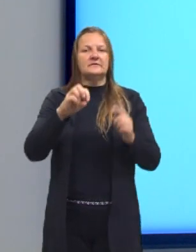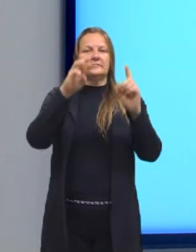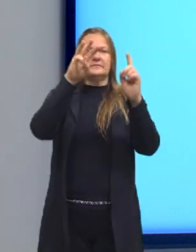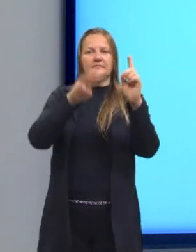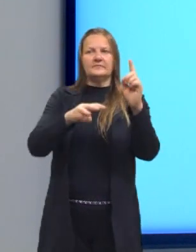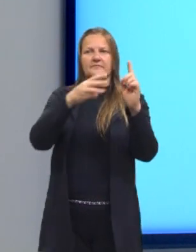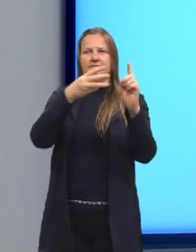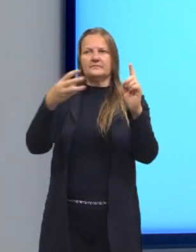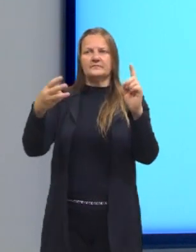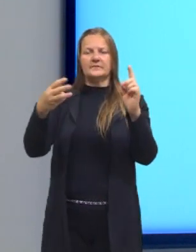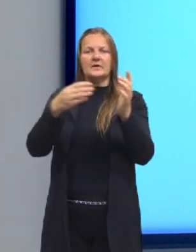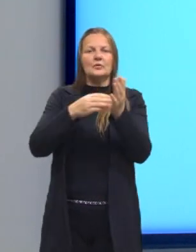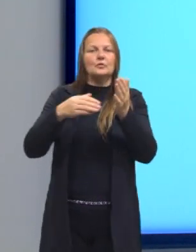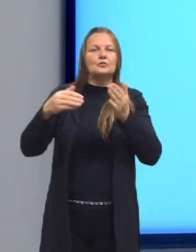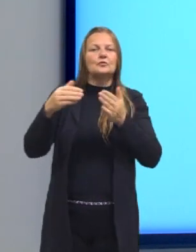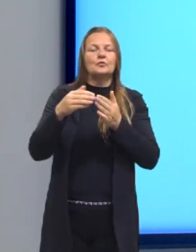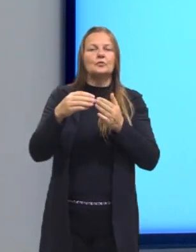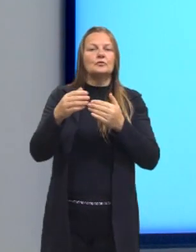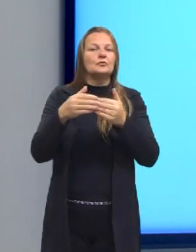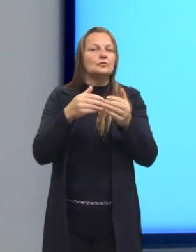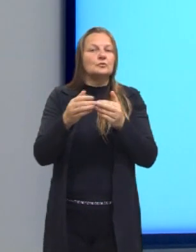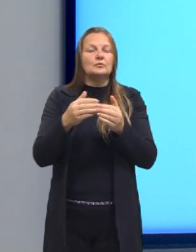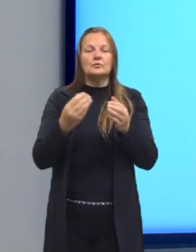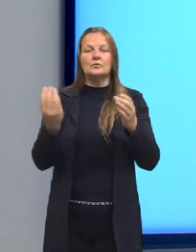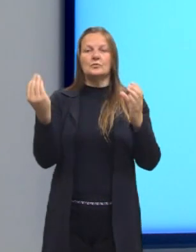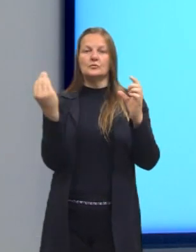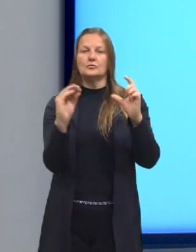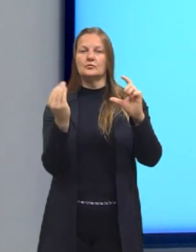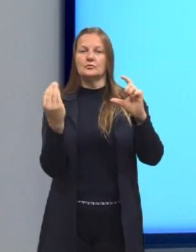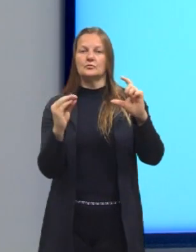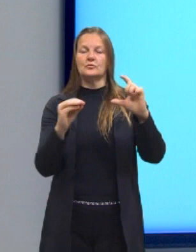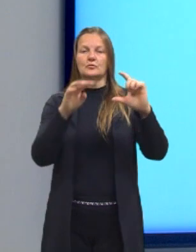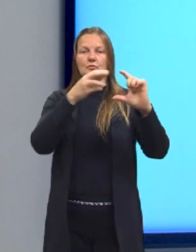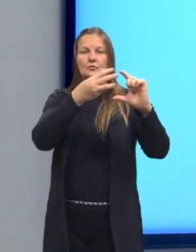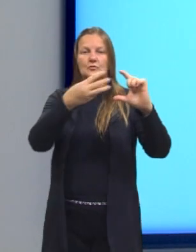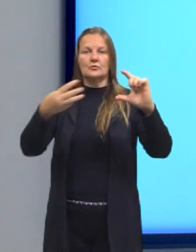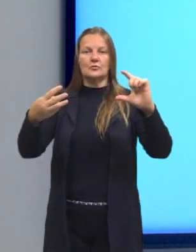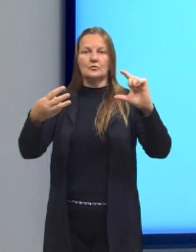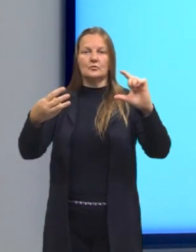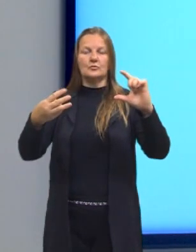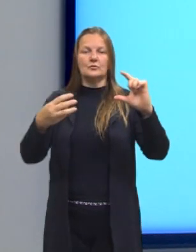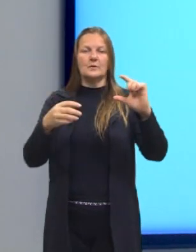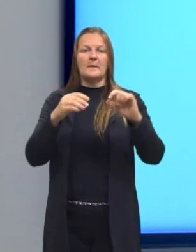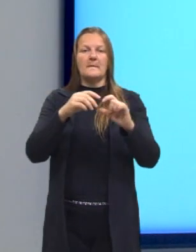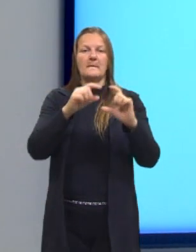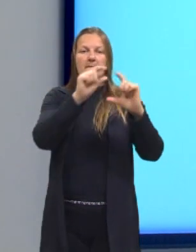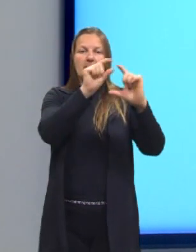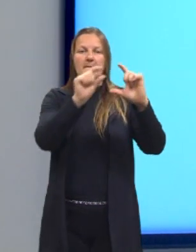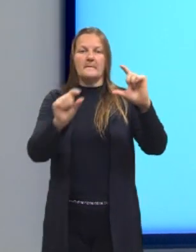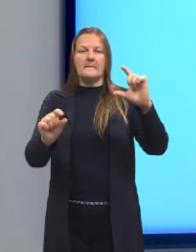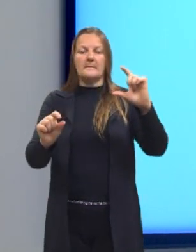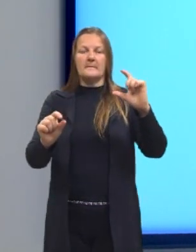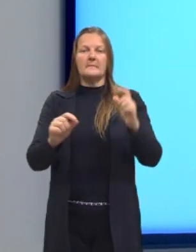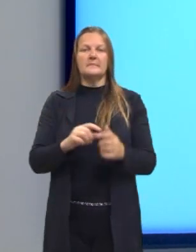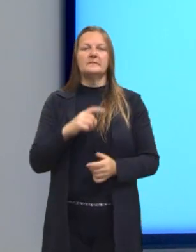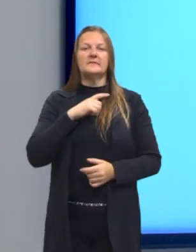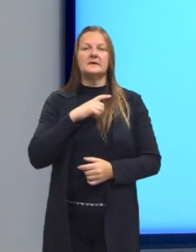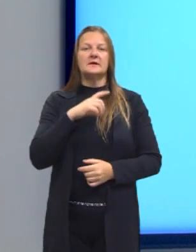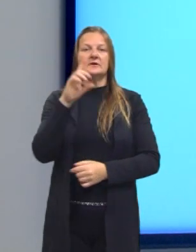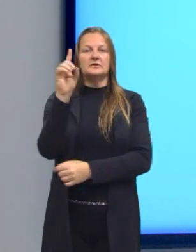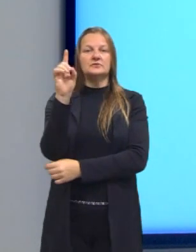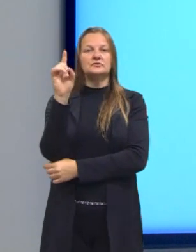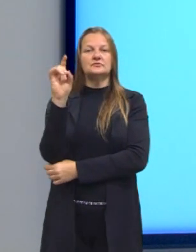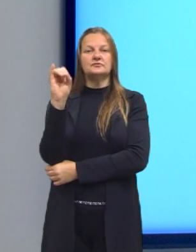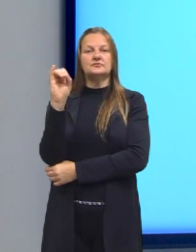onde todos os elementos que não pertencem à diagonal principal são nulos nós chamamos